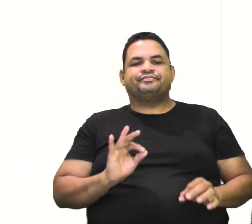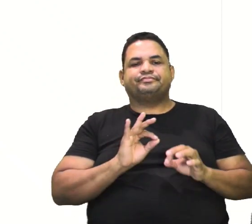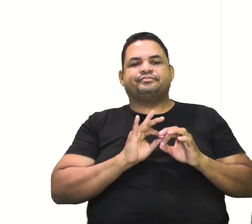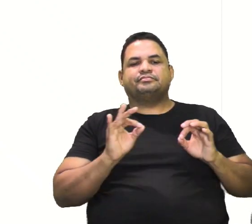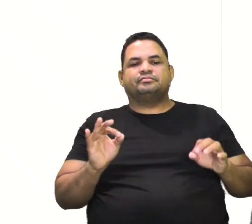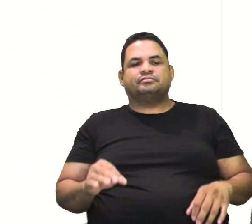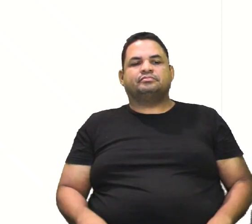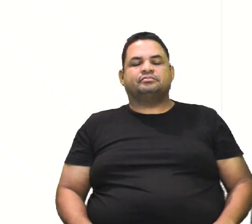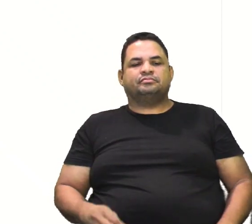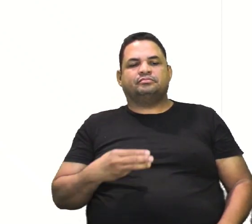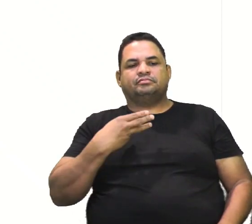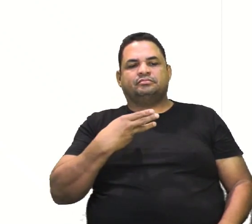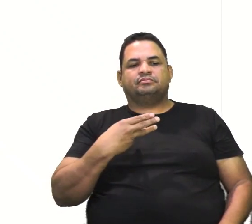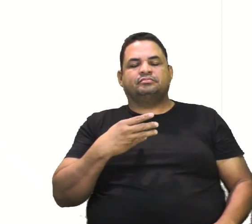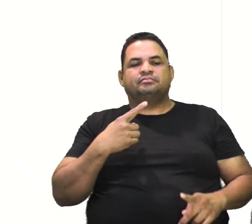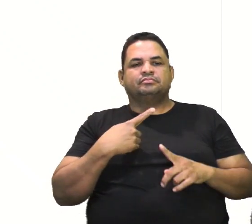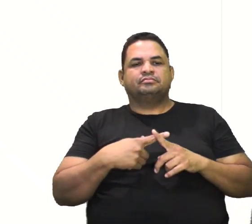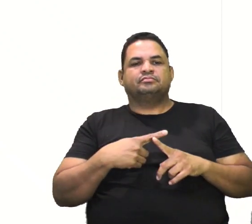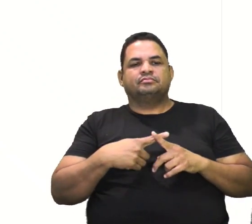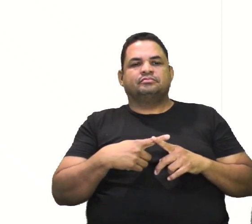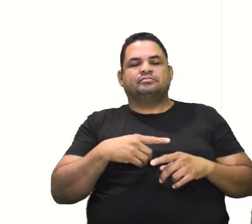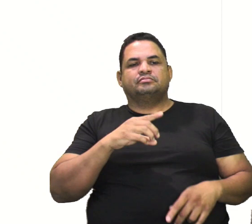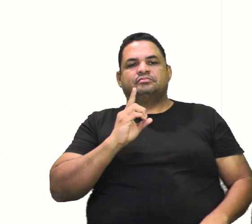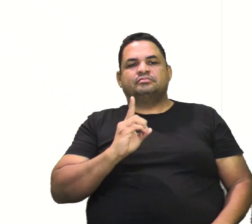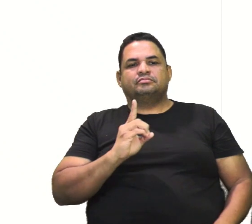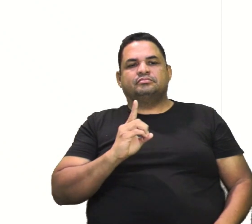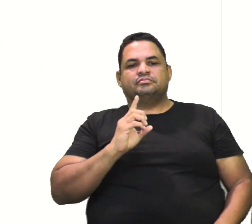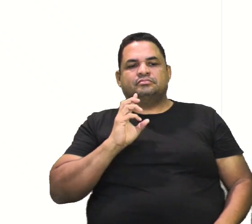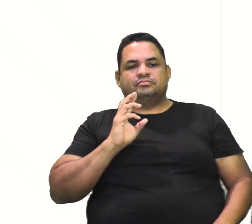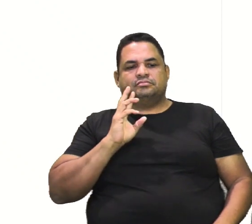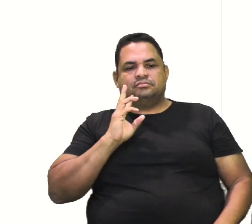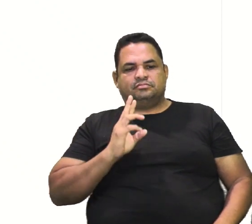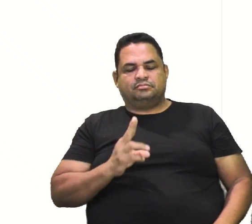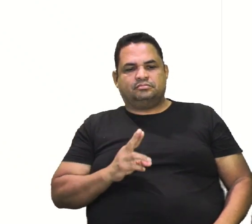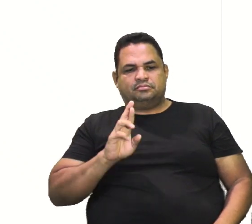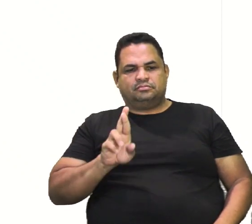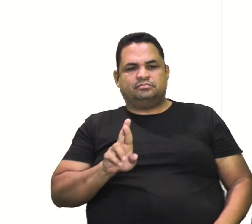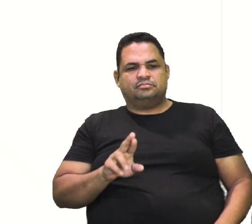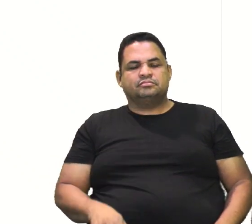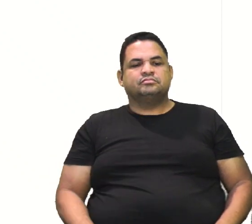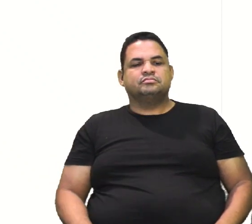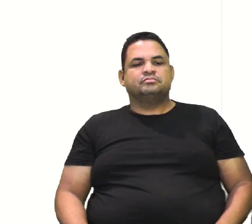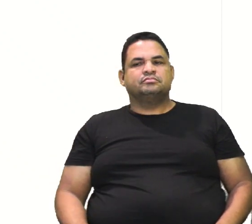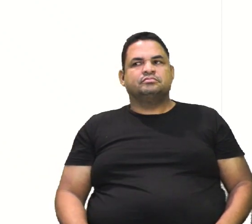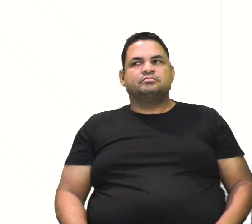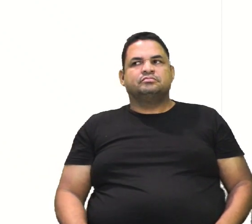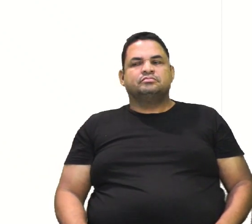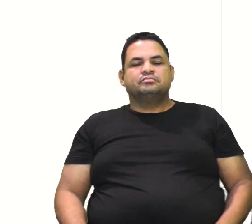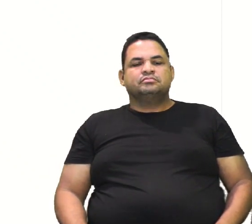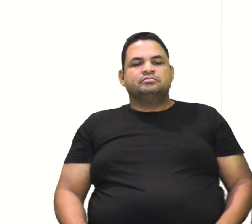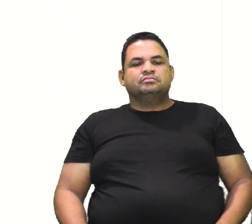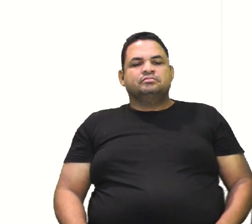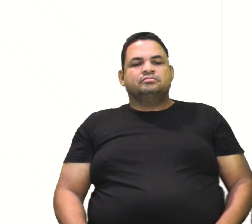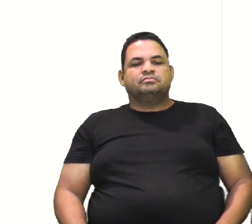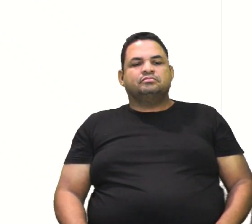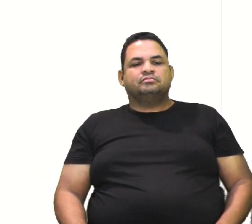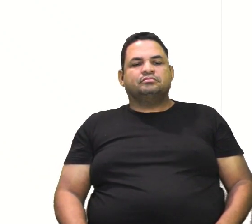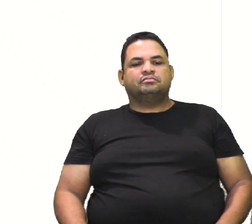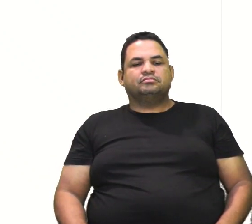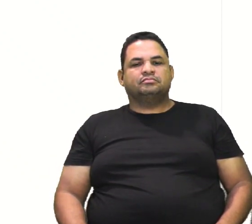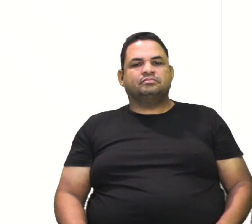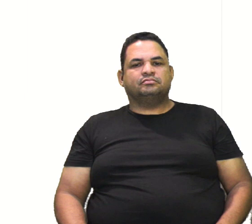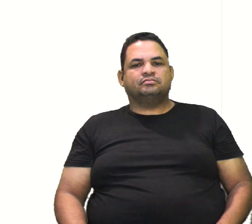distância eu já sei que é 3, porque a distância é igual ao raio. E vamos lá, AX do ponto, quem é o A? O A é 1. X do